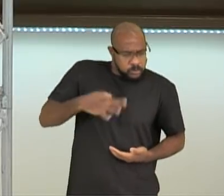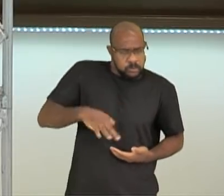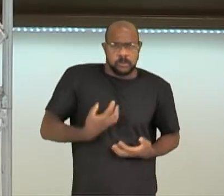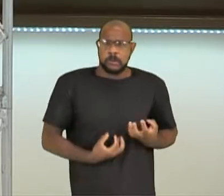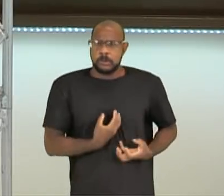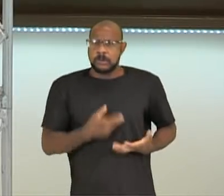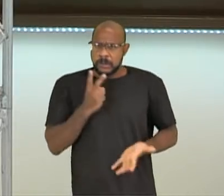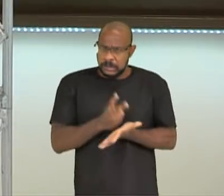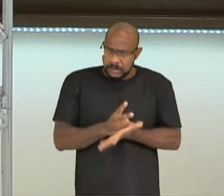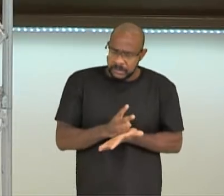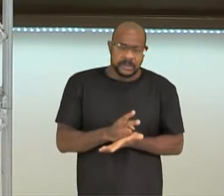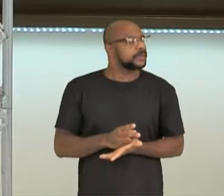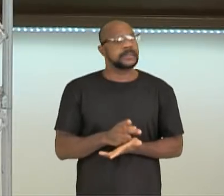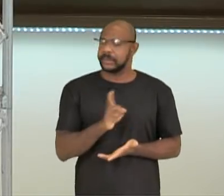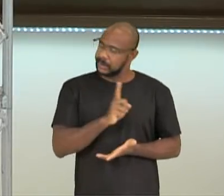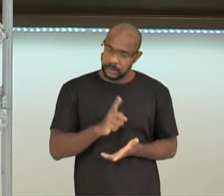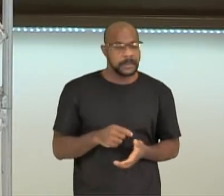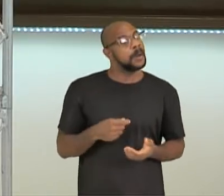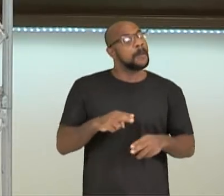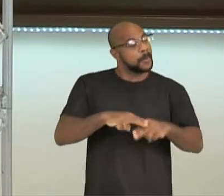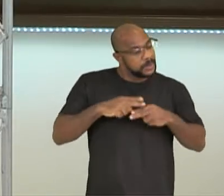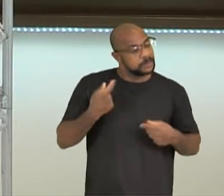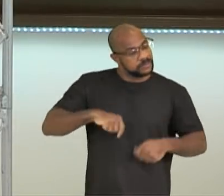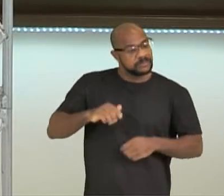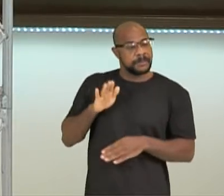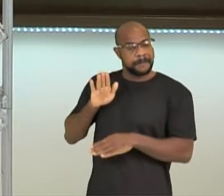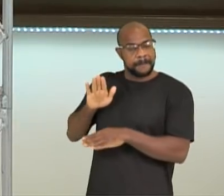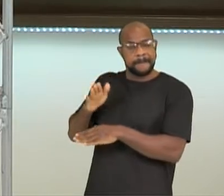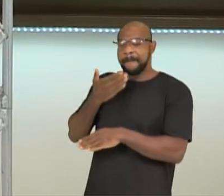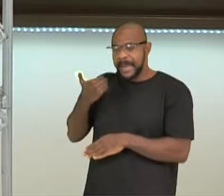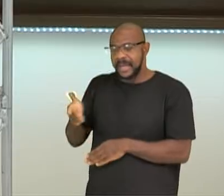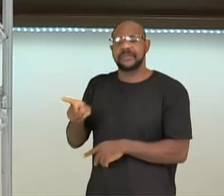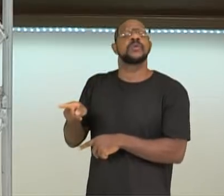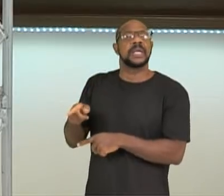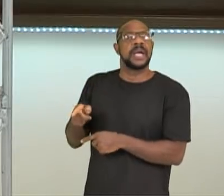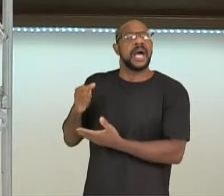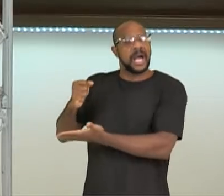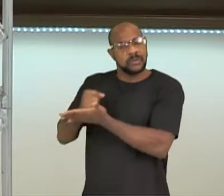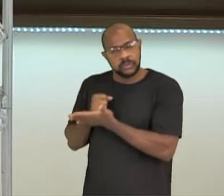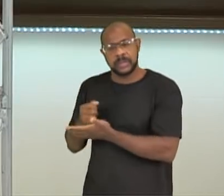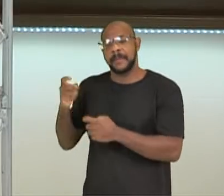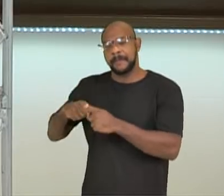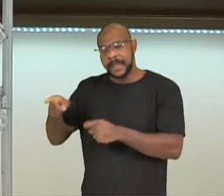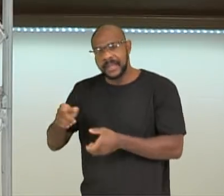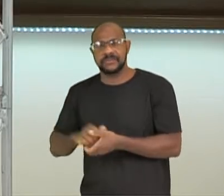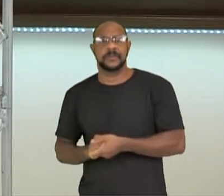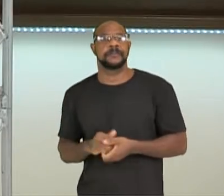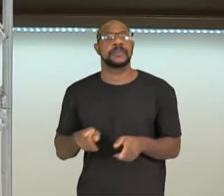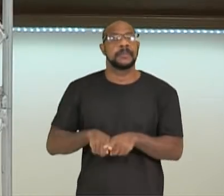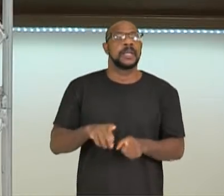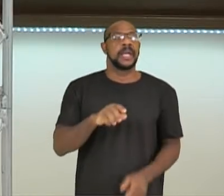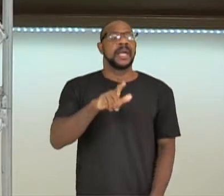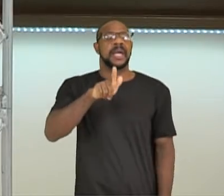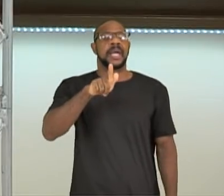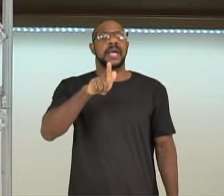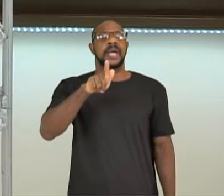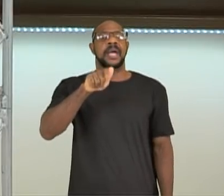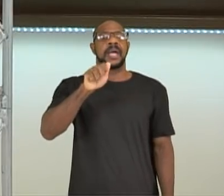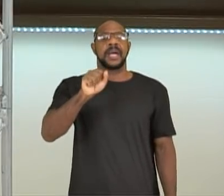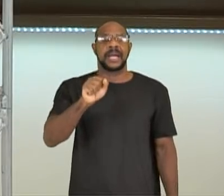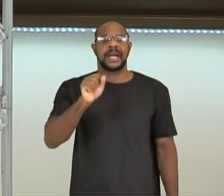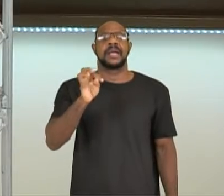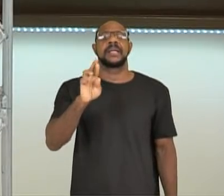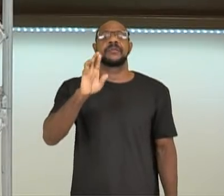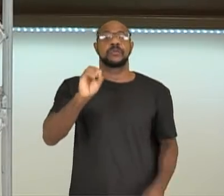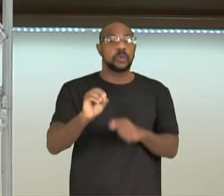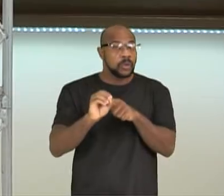melhorar aquilo, né? Para ter mais qualidade de vida. Então o médico, né? O gastro, que é o profissional dessa área,